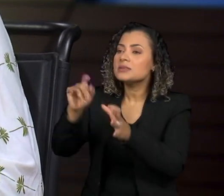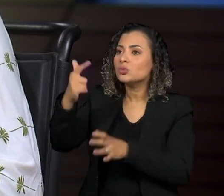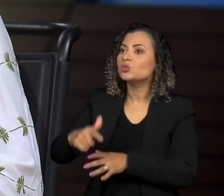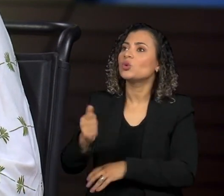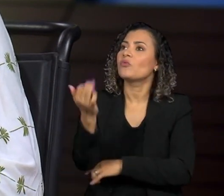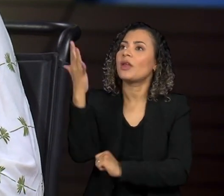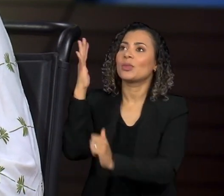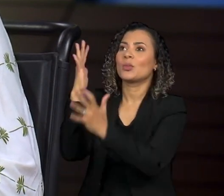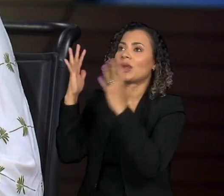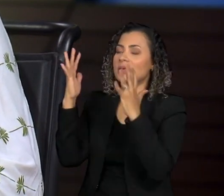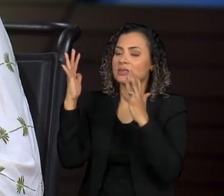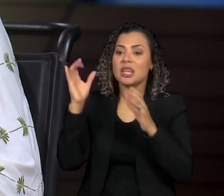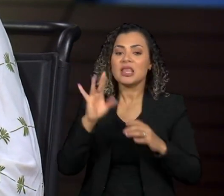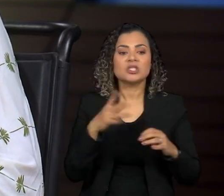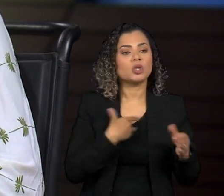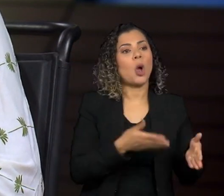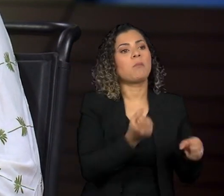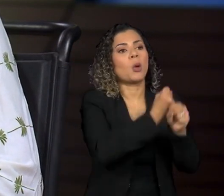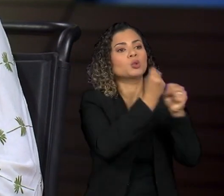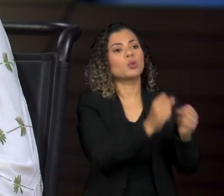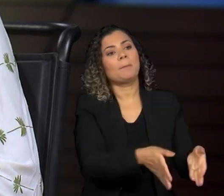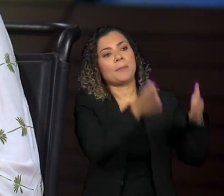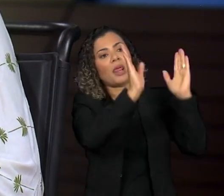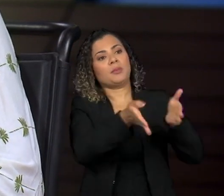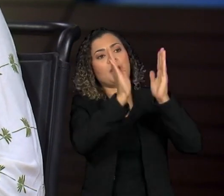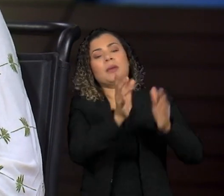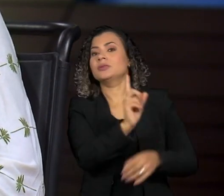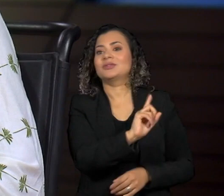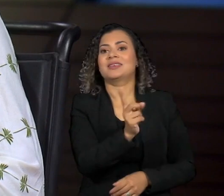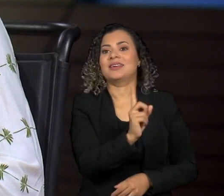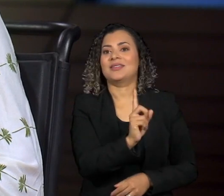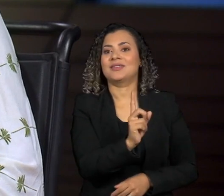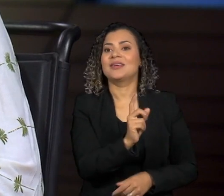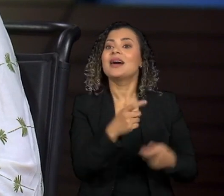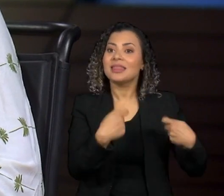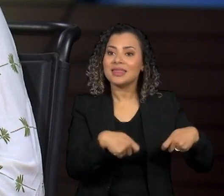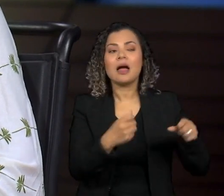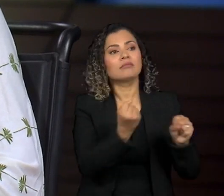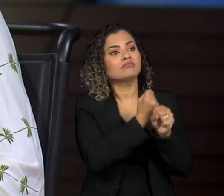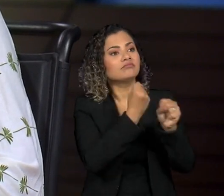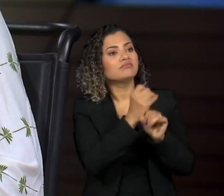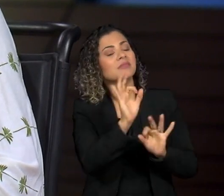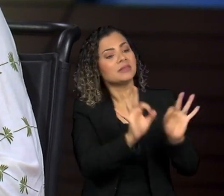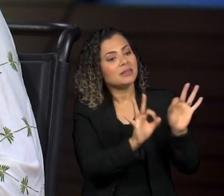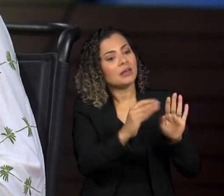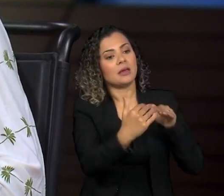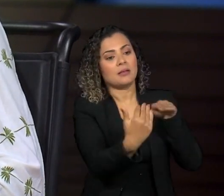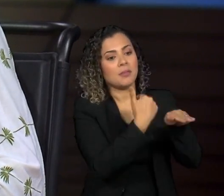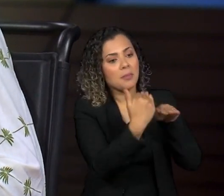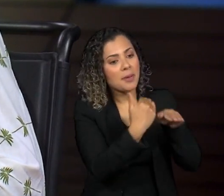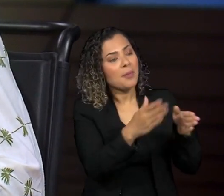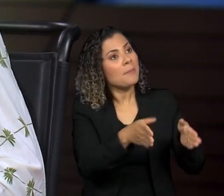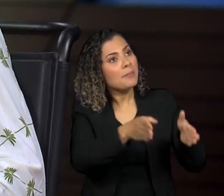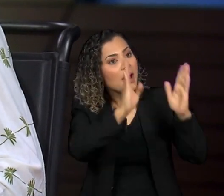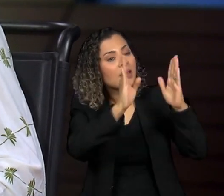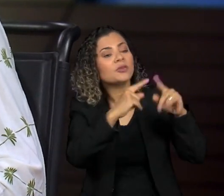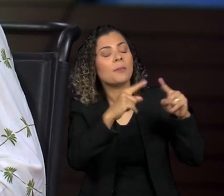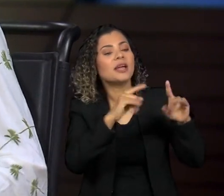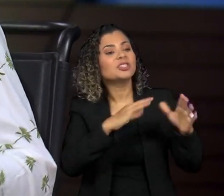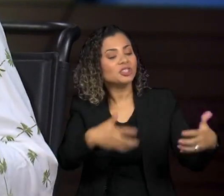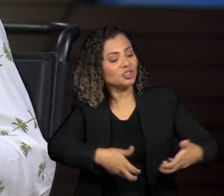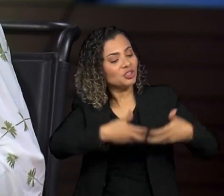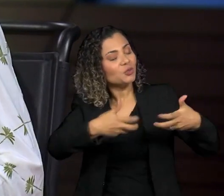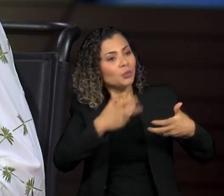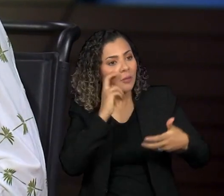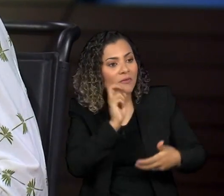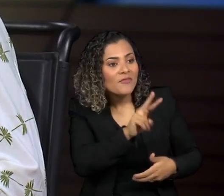Então, não é só, que é bastante interessante, não basta ter o verde, mesmo falando de cidade, a gente precisa ter estímulos para enxergar, porque a gente